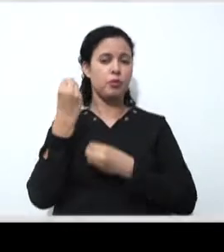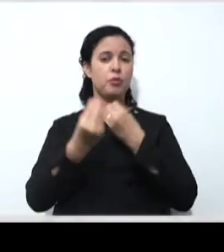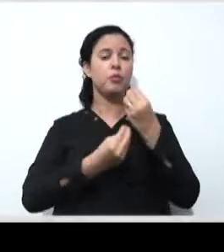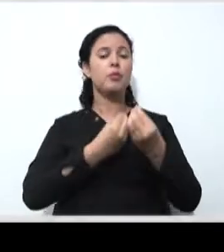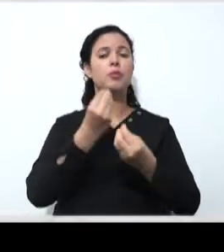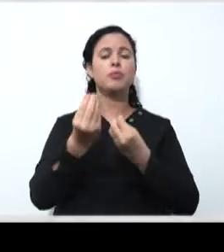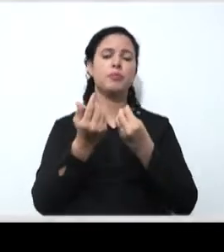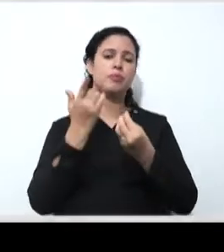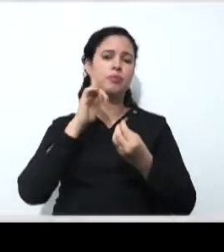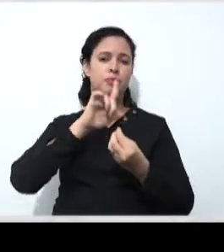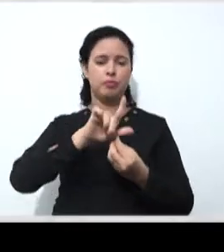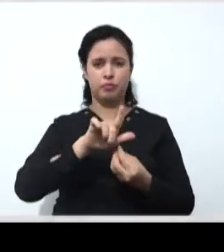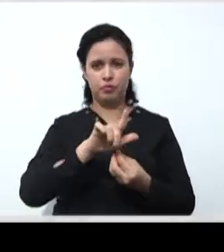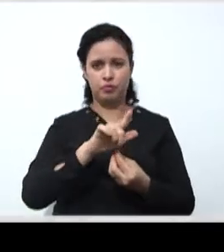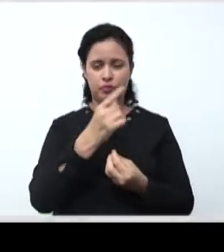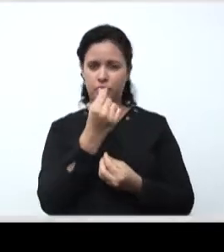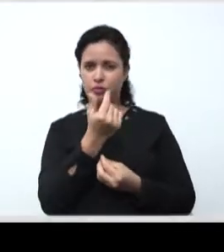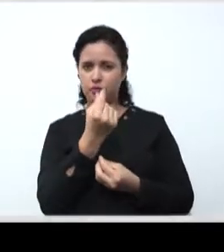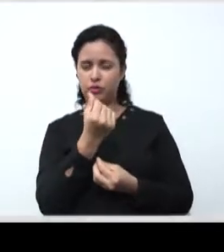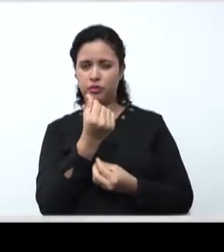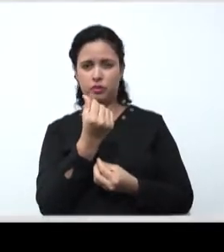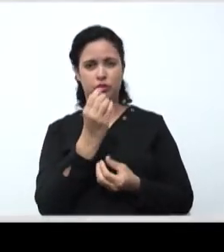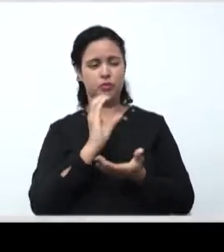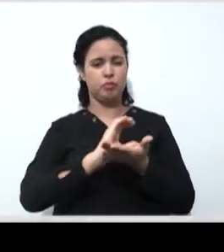vão conseguir investimento